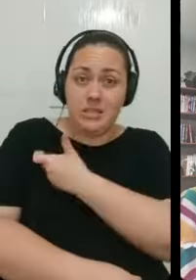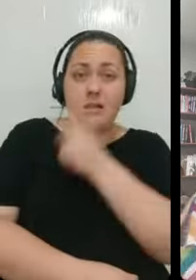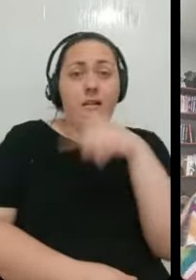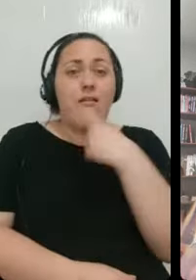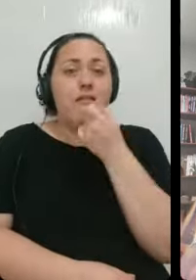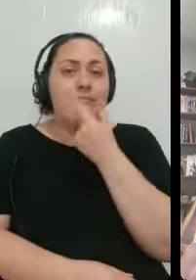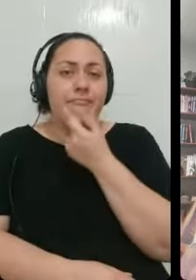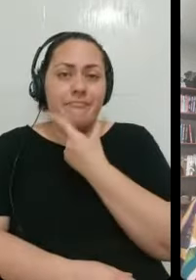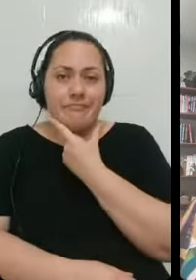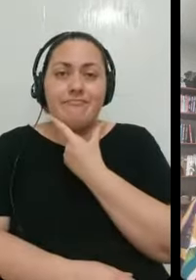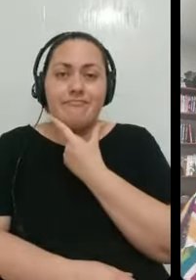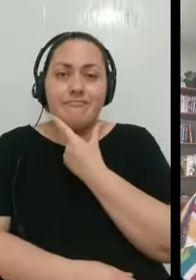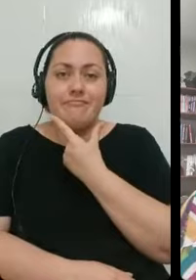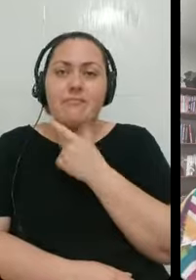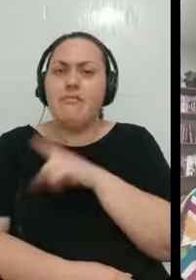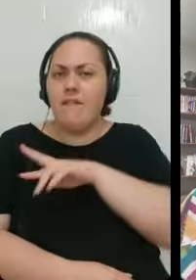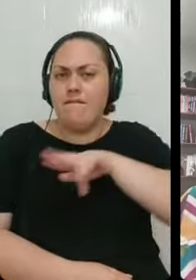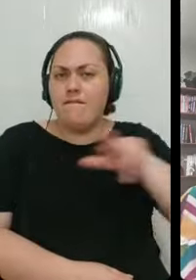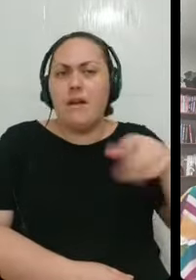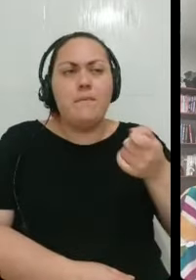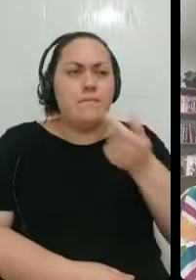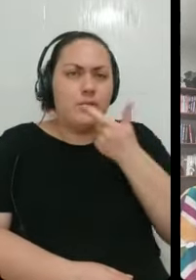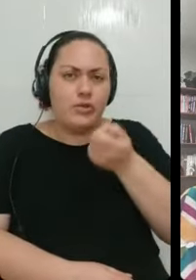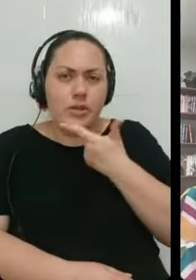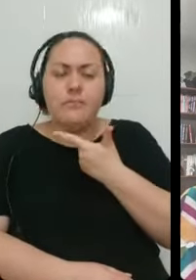né? Vários medicamentos foram